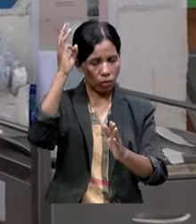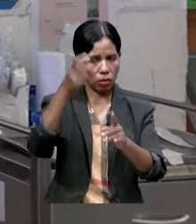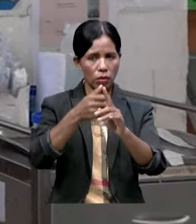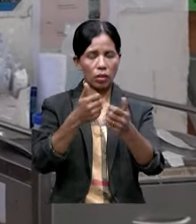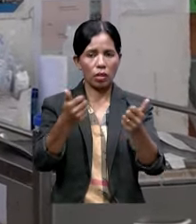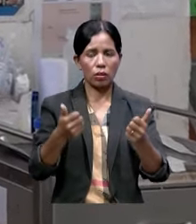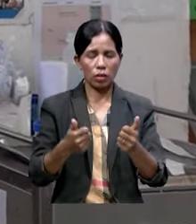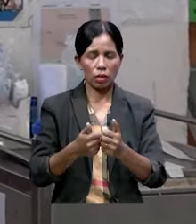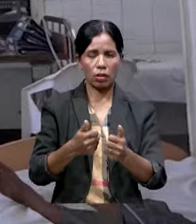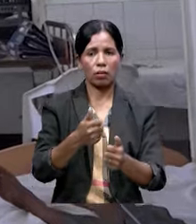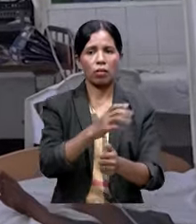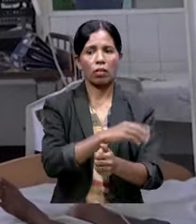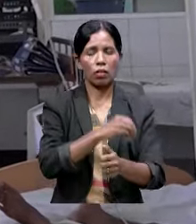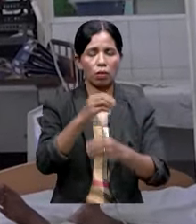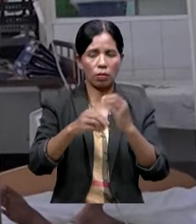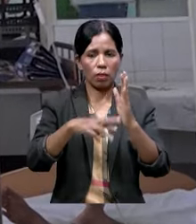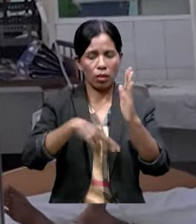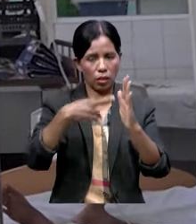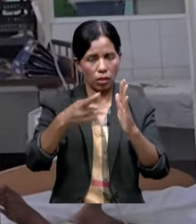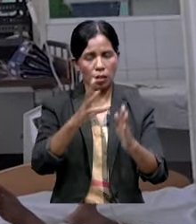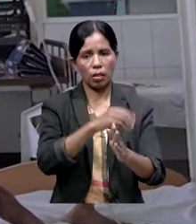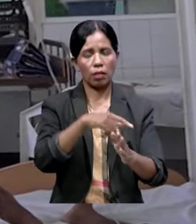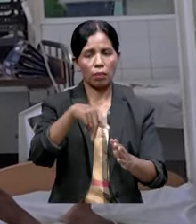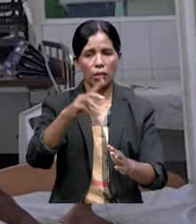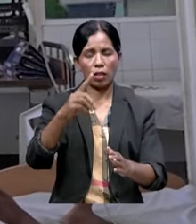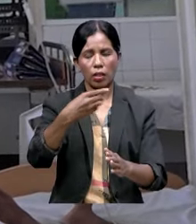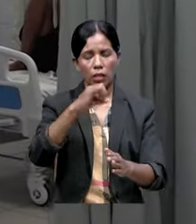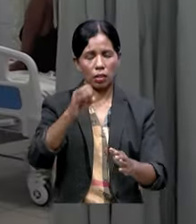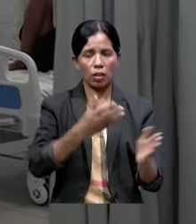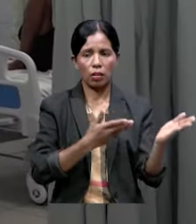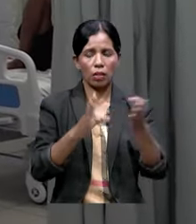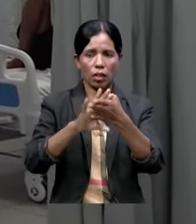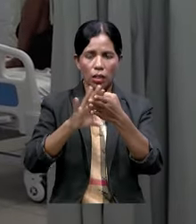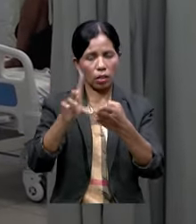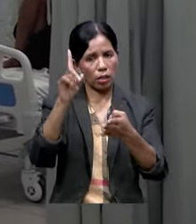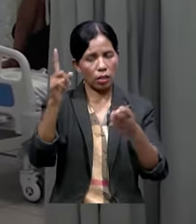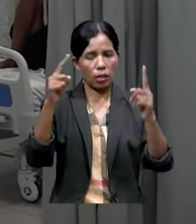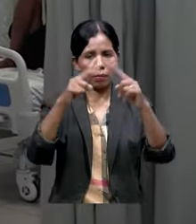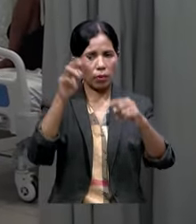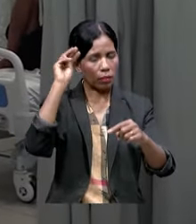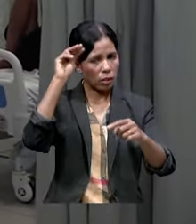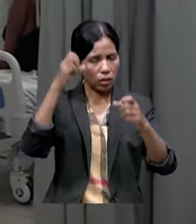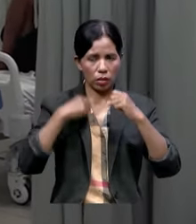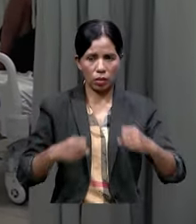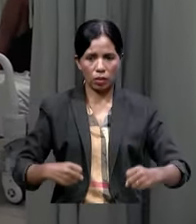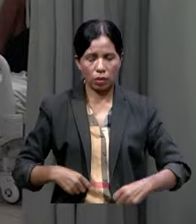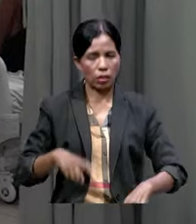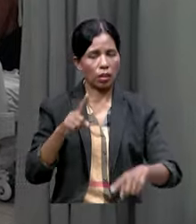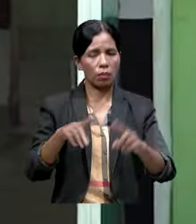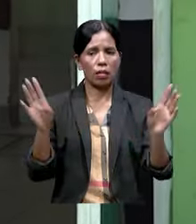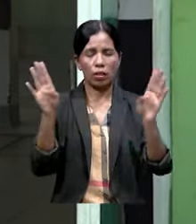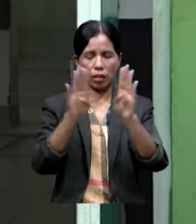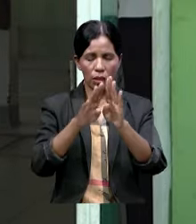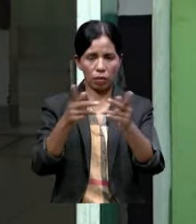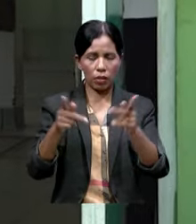Jornalista Timor-Leste com a ba circular né no PDHJ se haruka carta oficial ida ba Ministério Saúde atula bele taka espaço